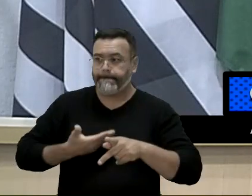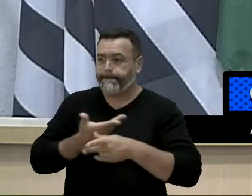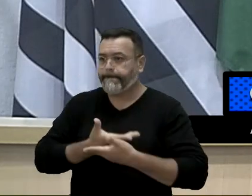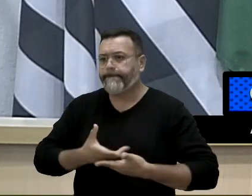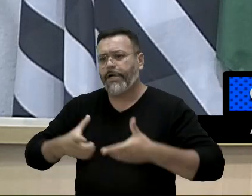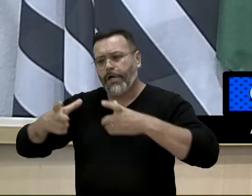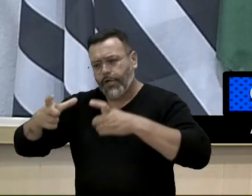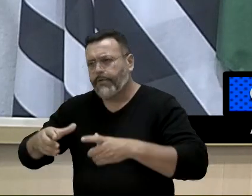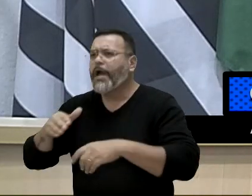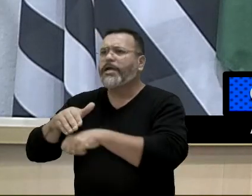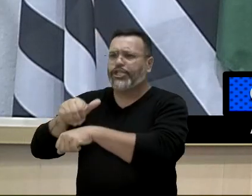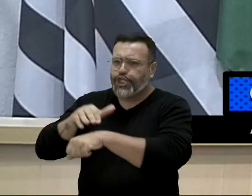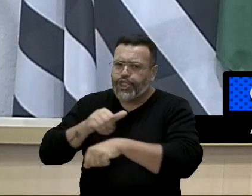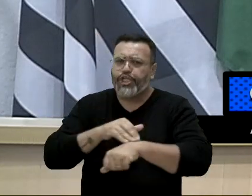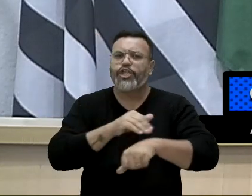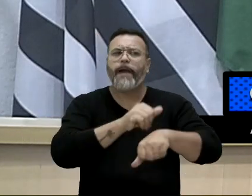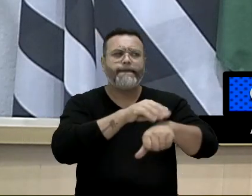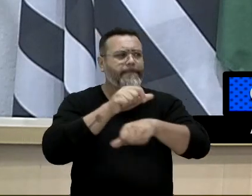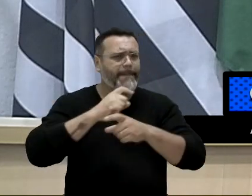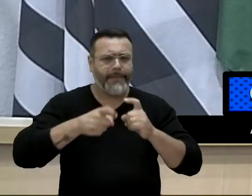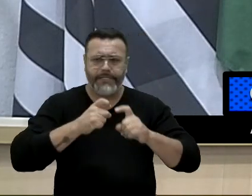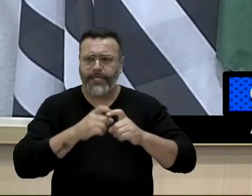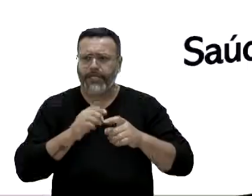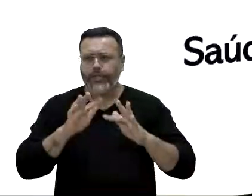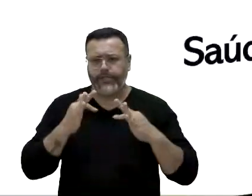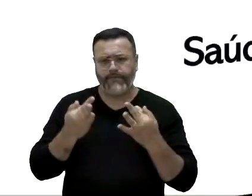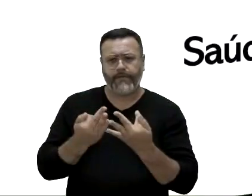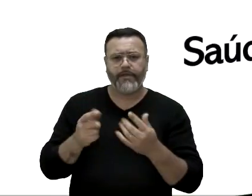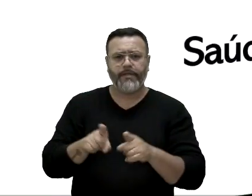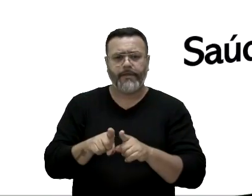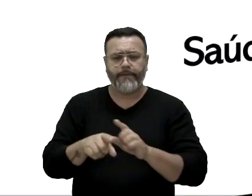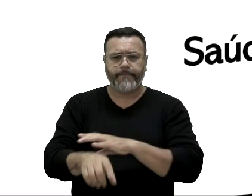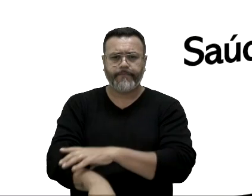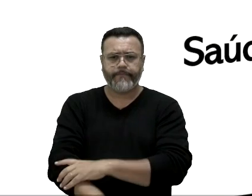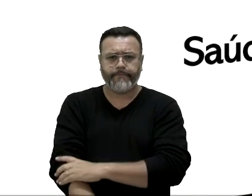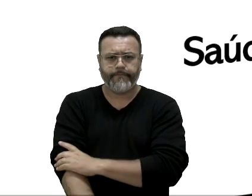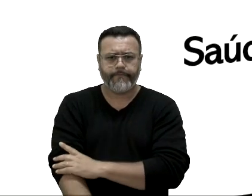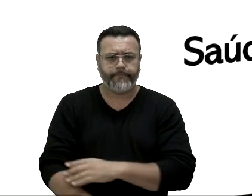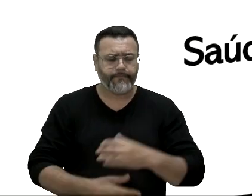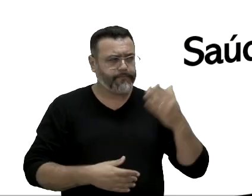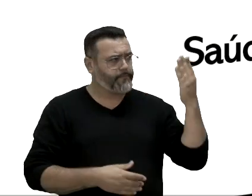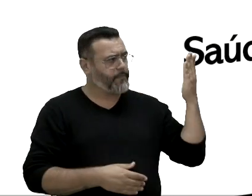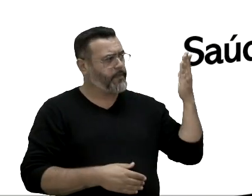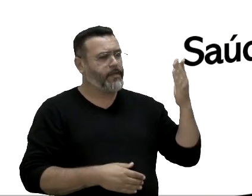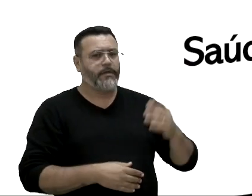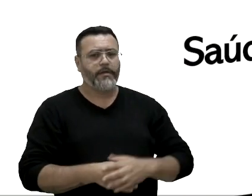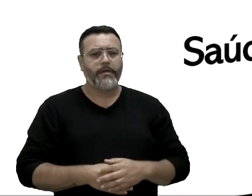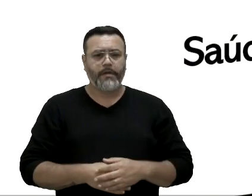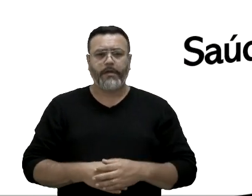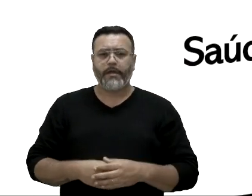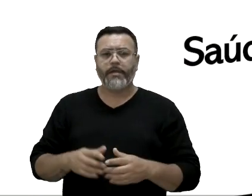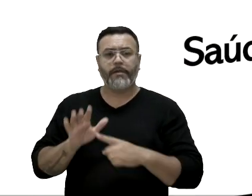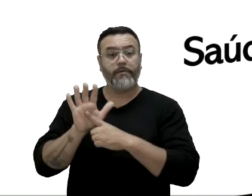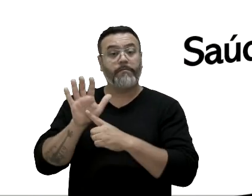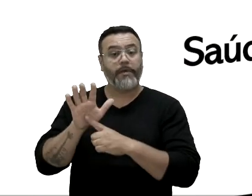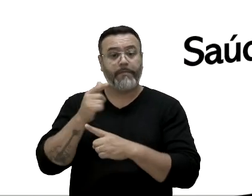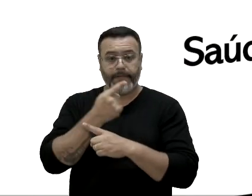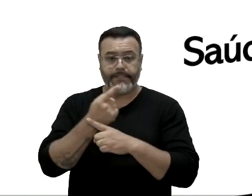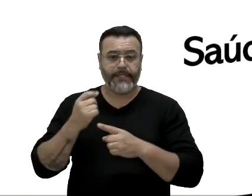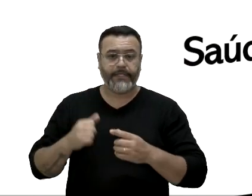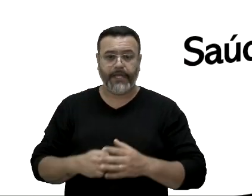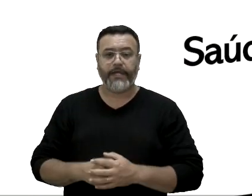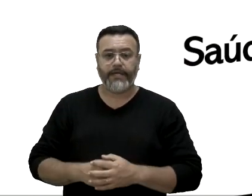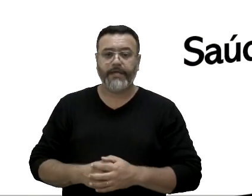espaços, chamar as pessoas, chamar as famílias. Eu fiz uma apresentação breve aqui para apresentar a campanha para vocês, para quem ainda não conhece. Ela